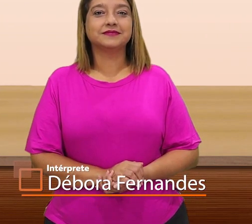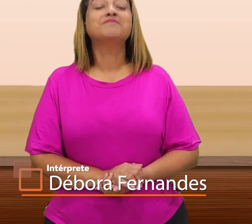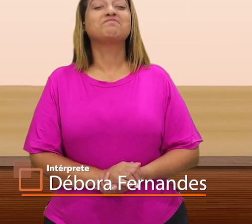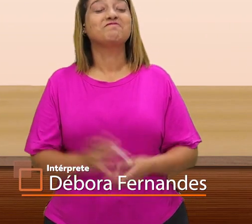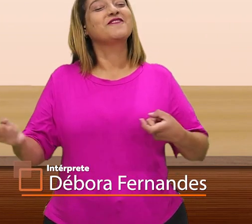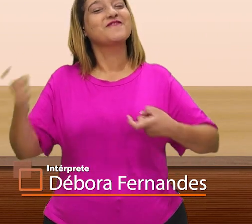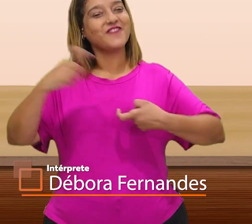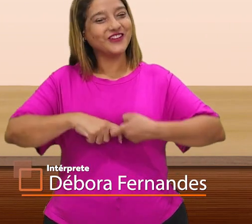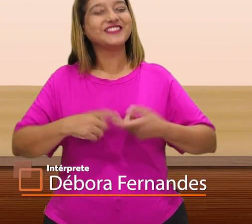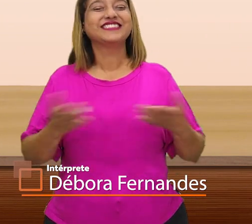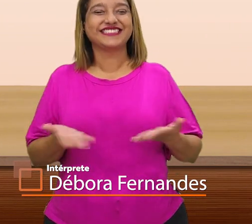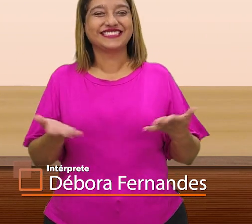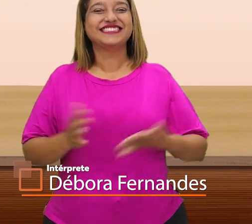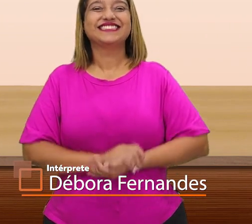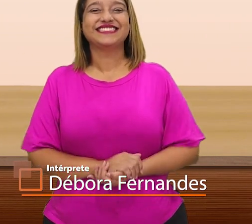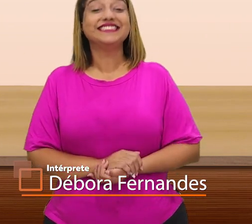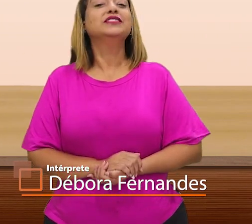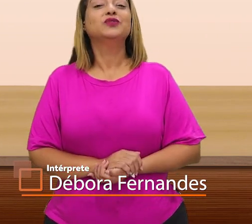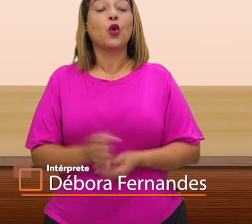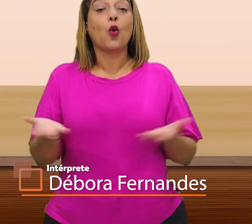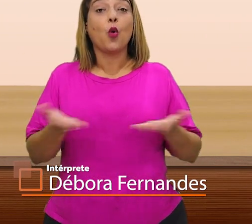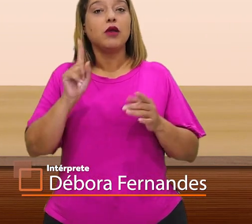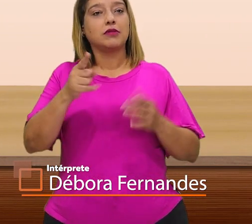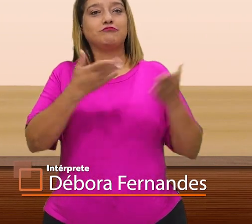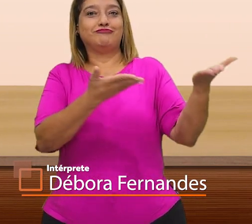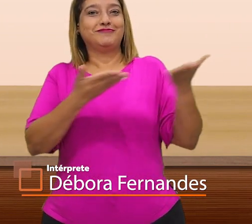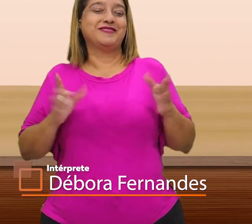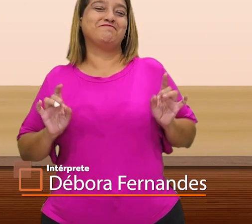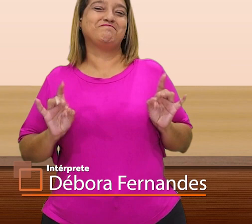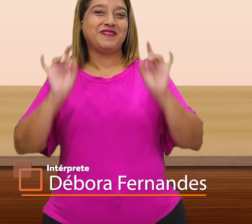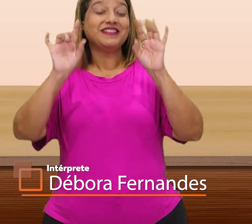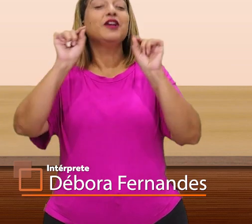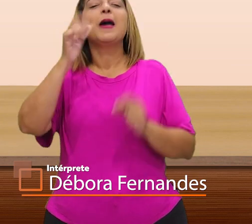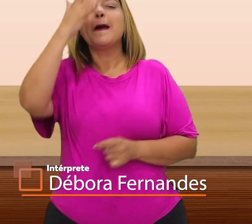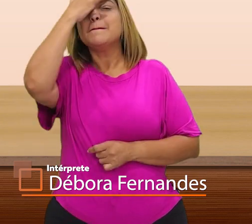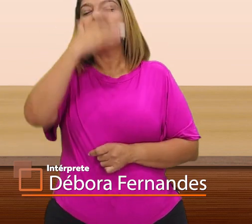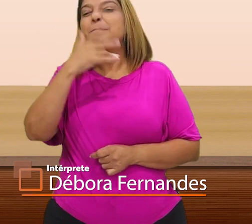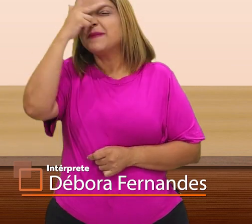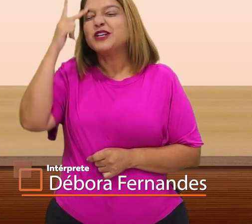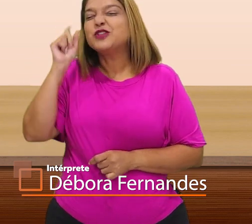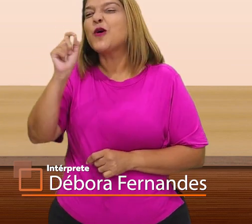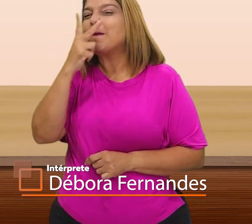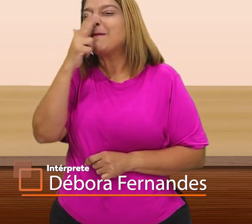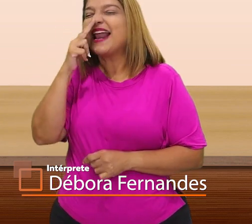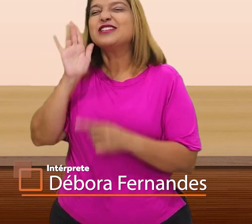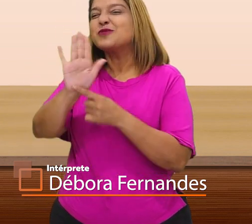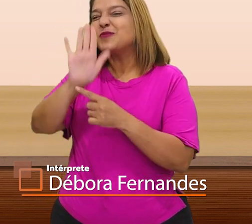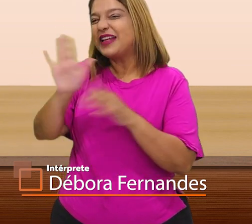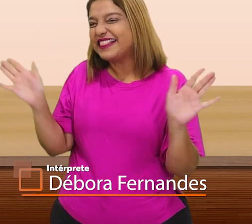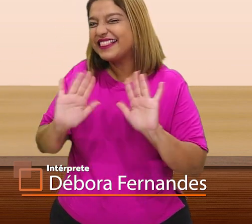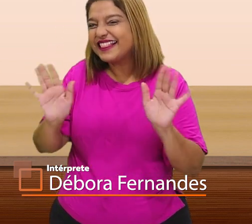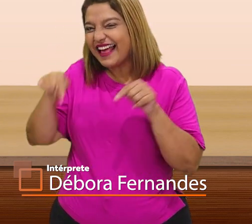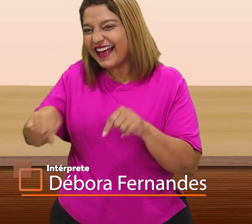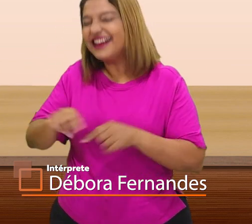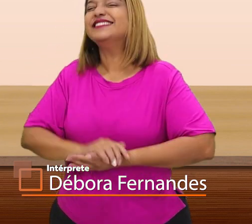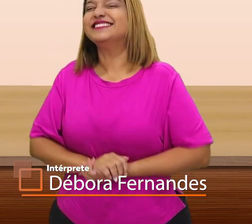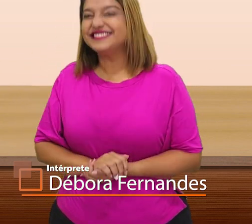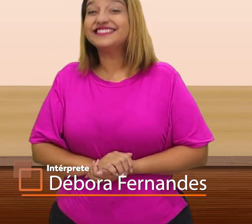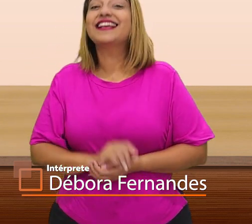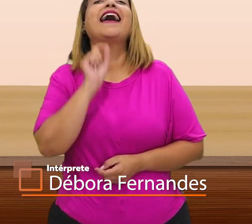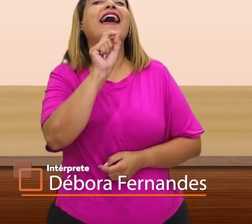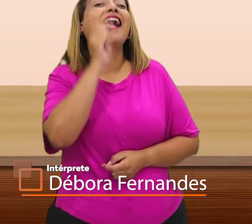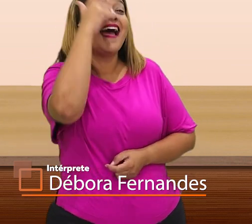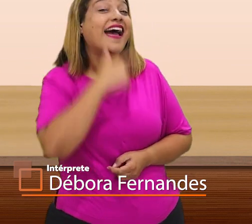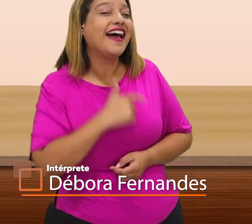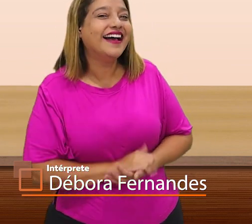Voltamos, pessoal. E agora temos um convite bem especial de um professor que quase não aparece aqui no Revista.